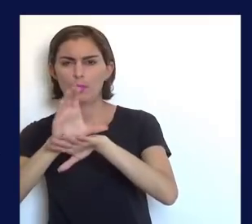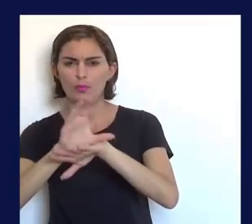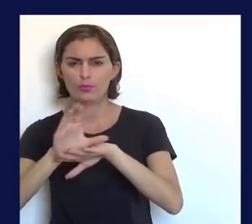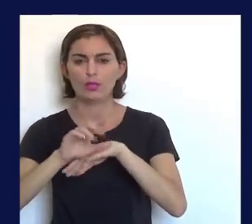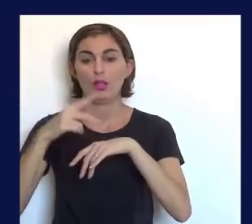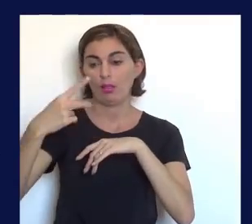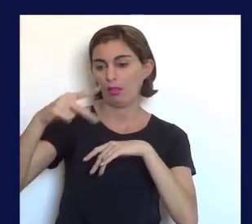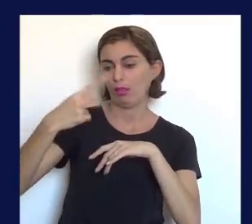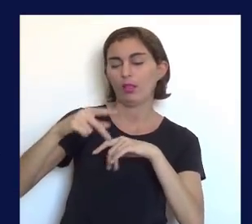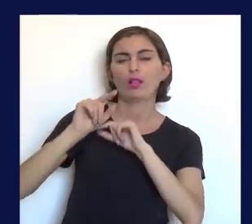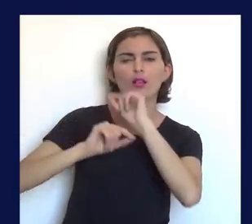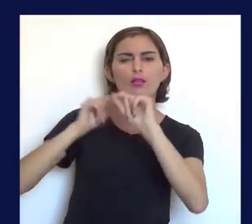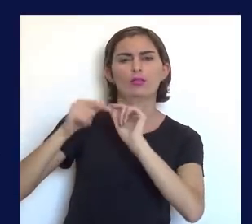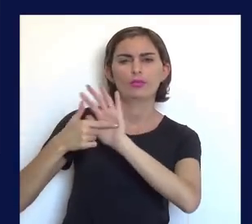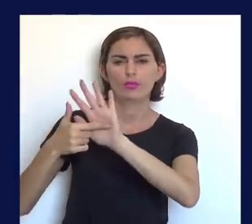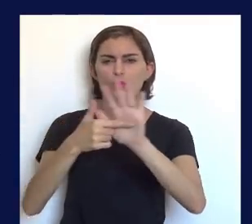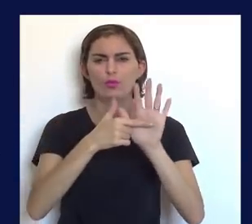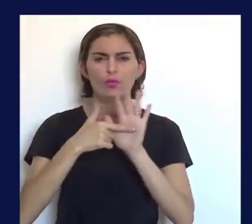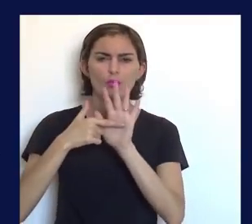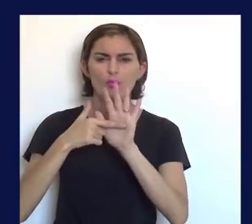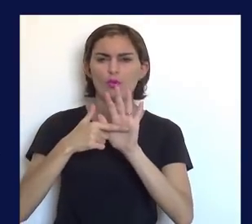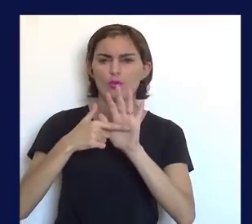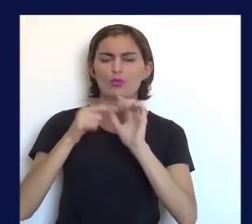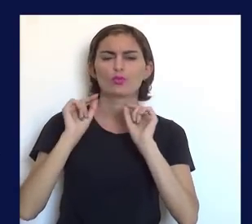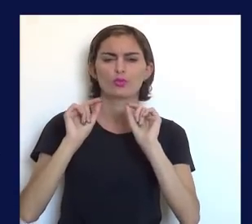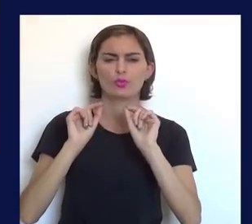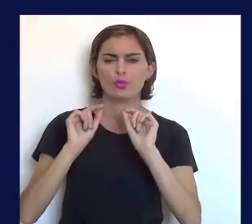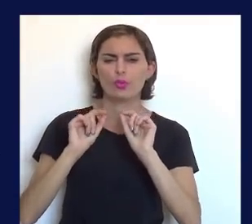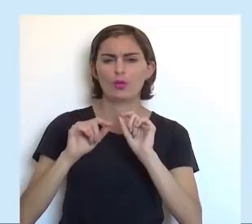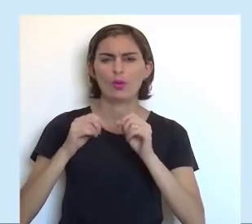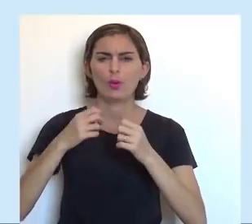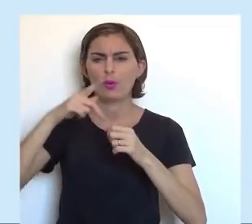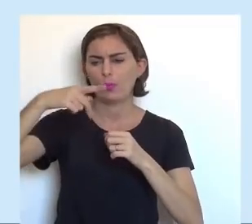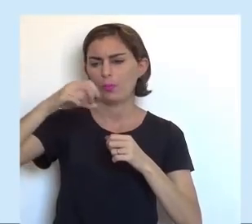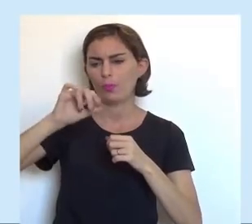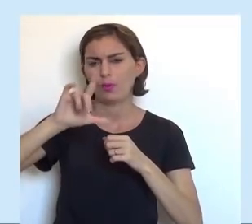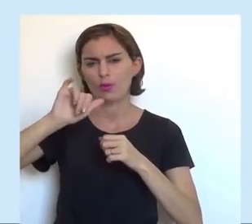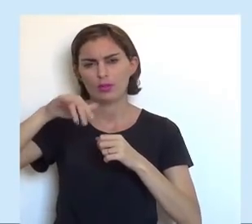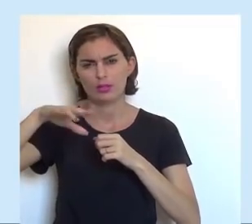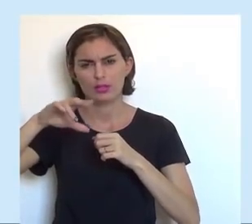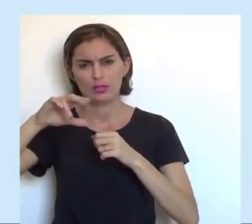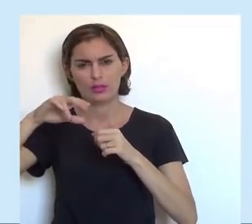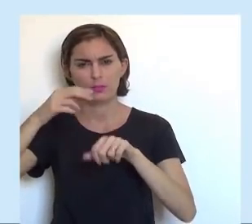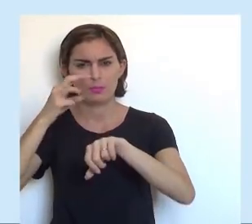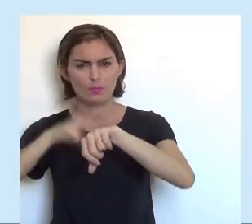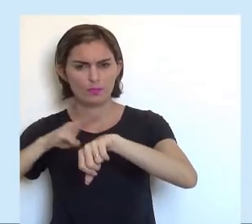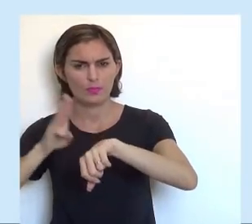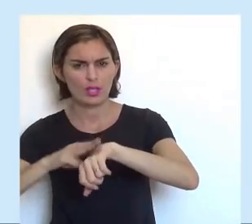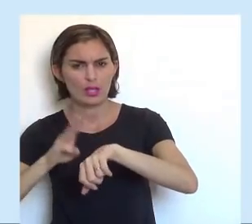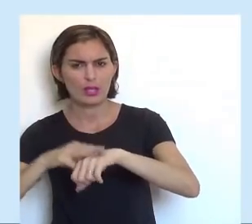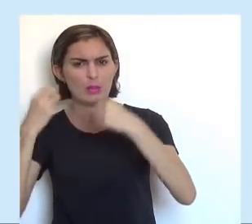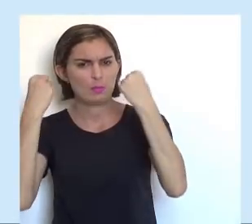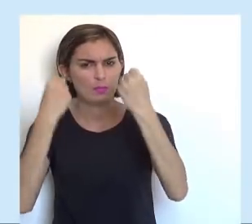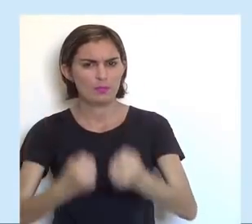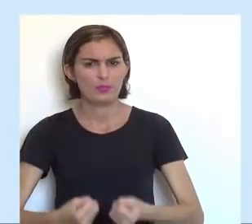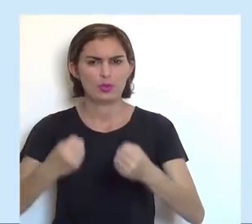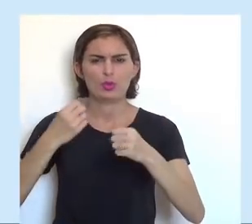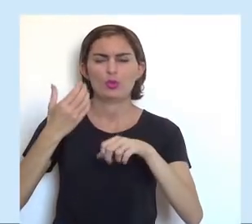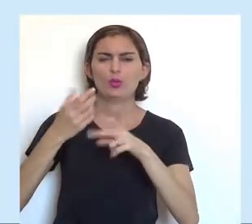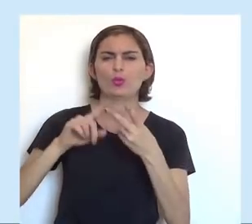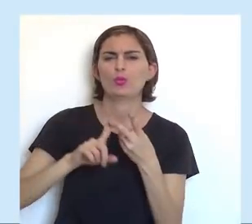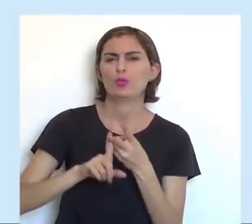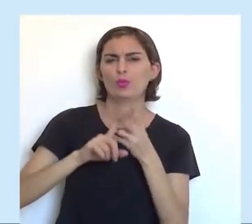aquelas cadeias que apresentam um anel benzênico, que são os policíclicos, metais pesados como